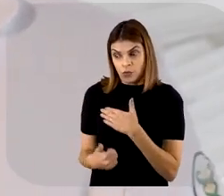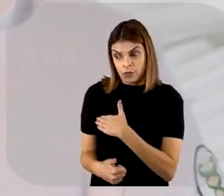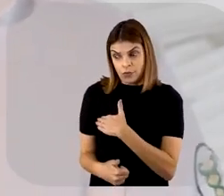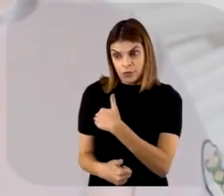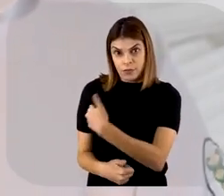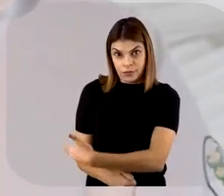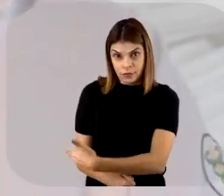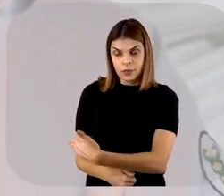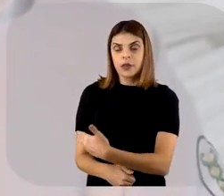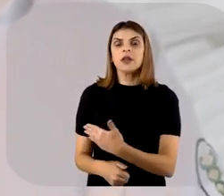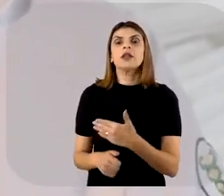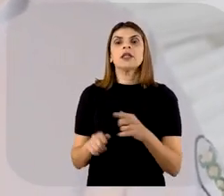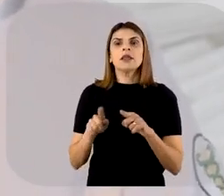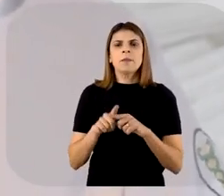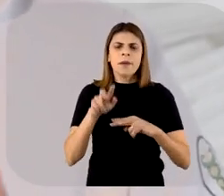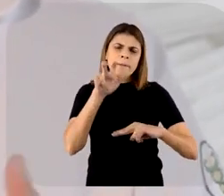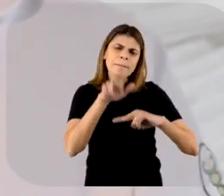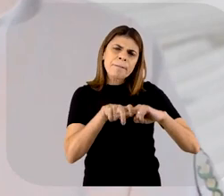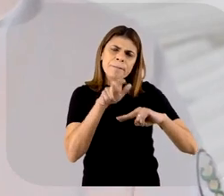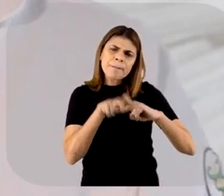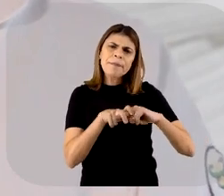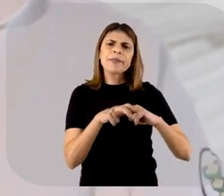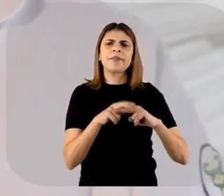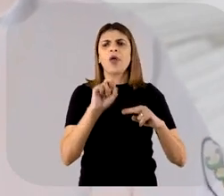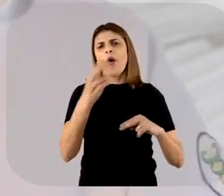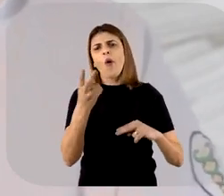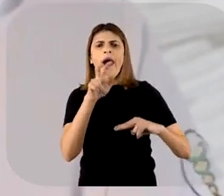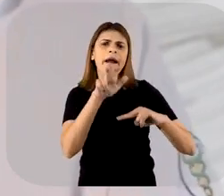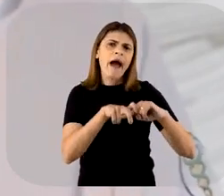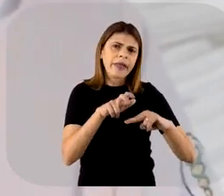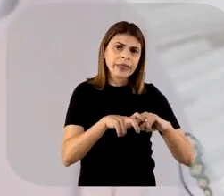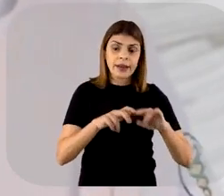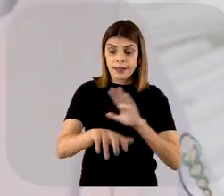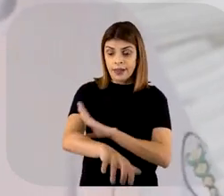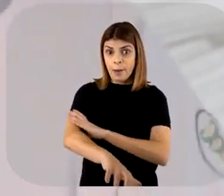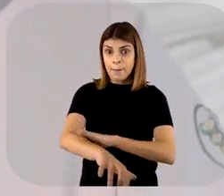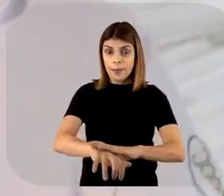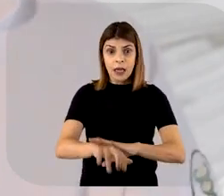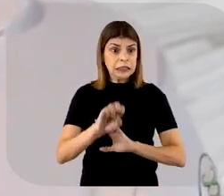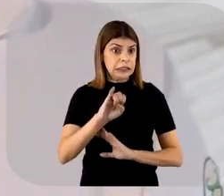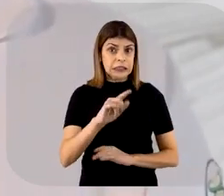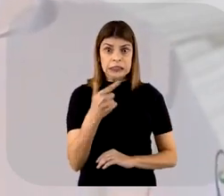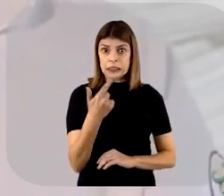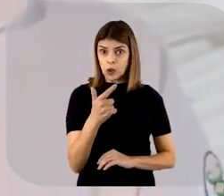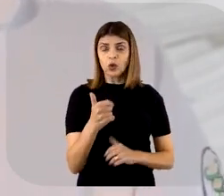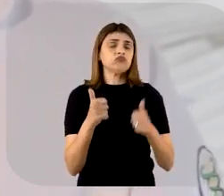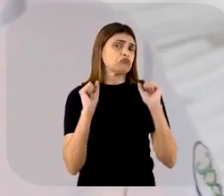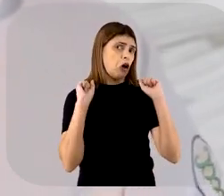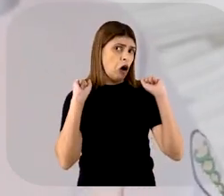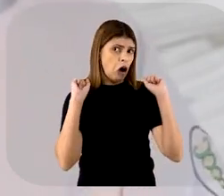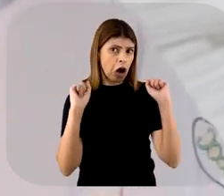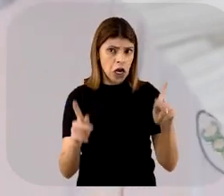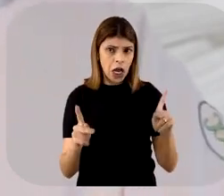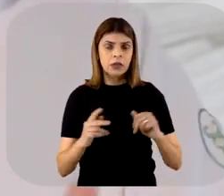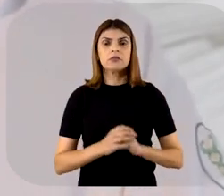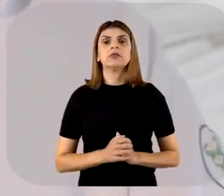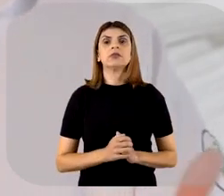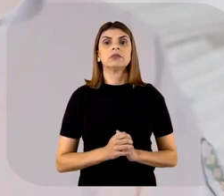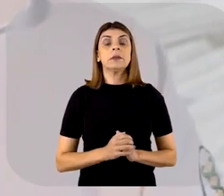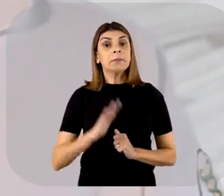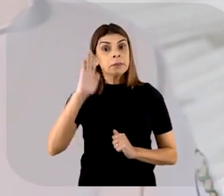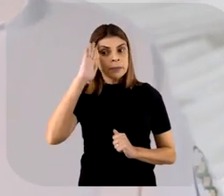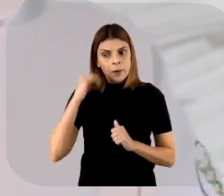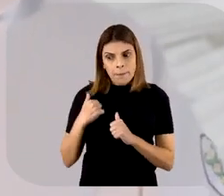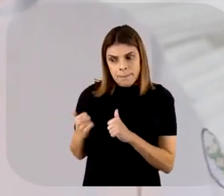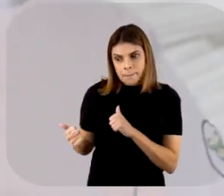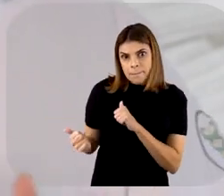pessoa idosa, uma poltrona, de preferência uma poltrona, uma cadeira que tenha braço. Mas se não tiver braço, tudo bem. O negócio é você